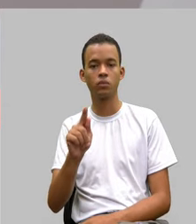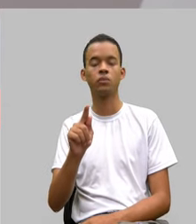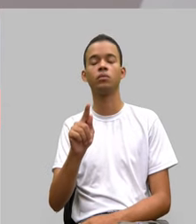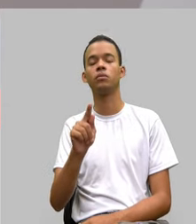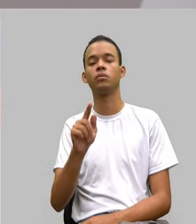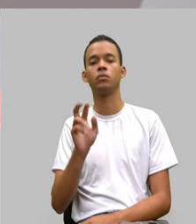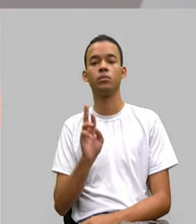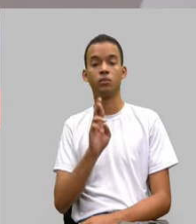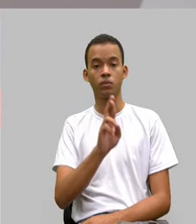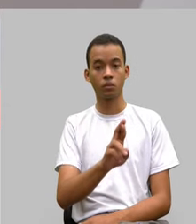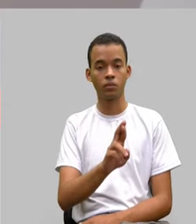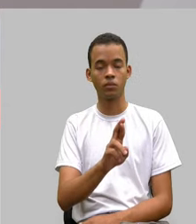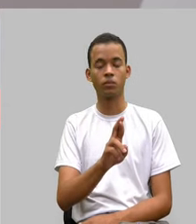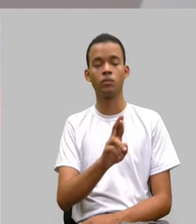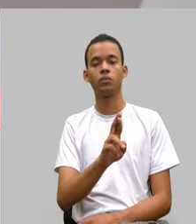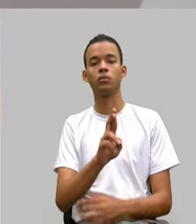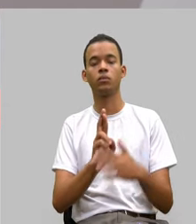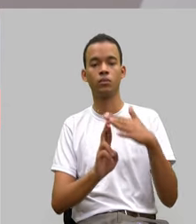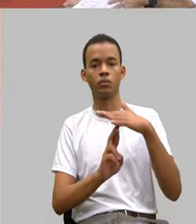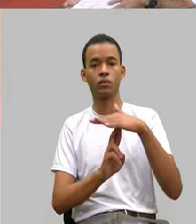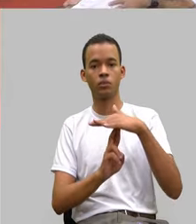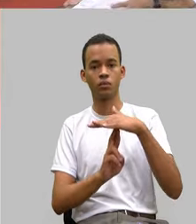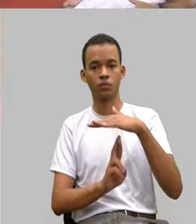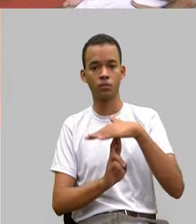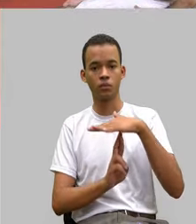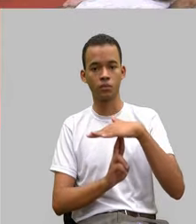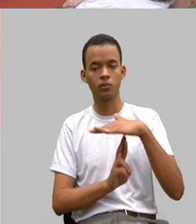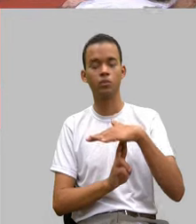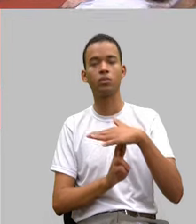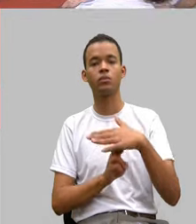reitor do Instituto Federal de Minas